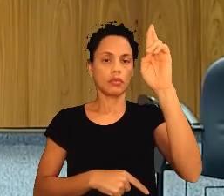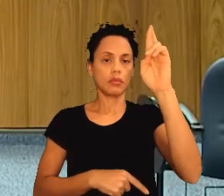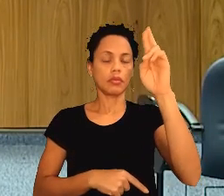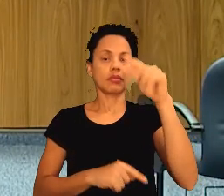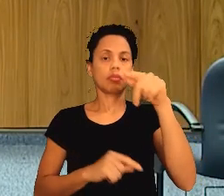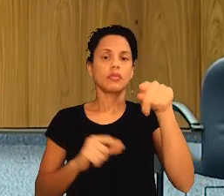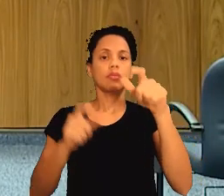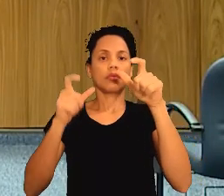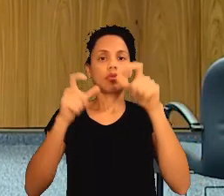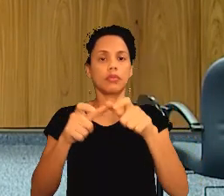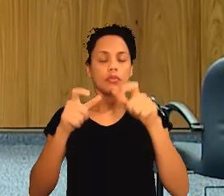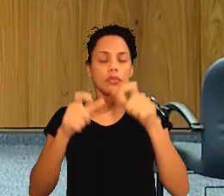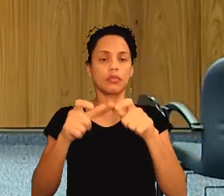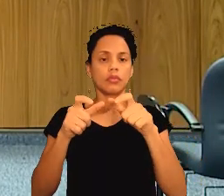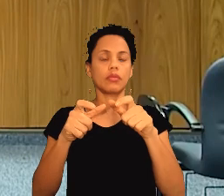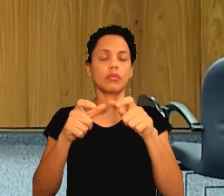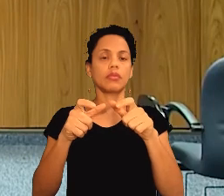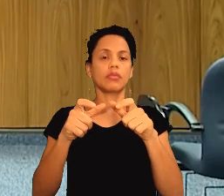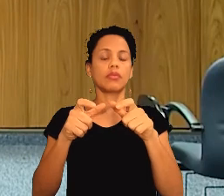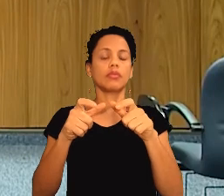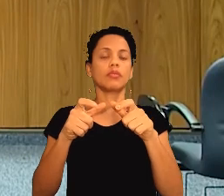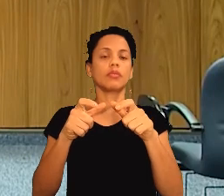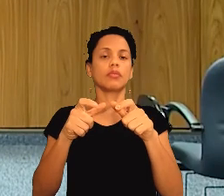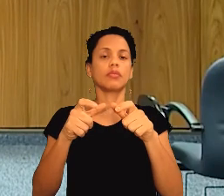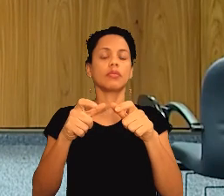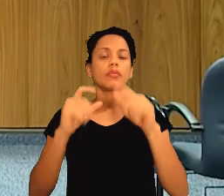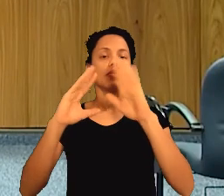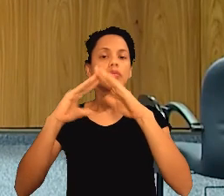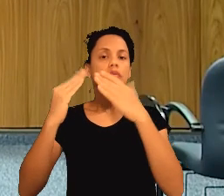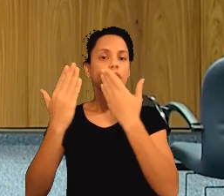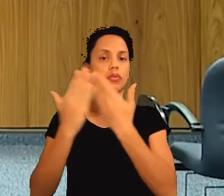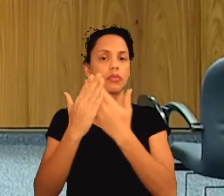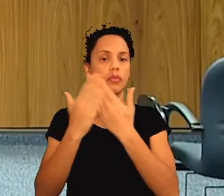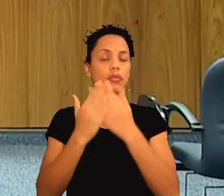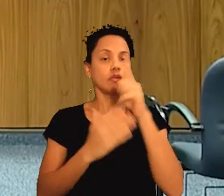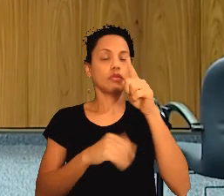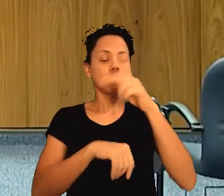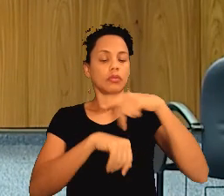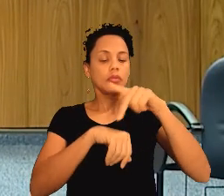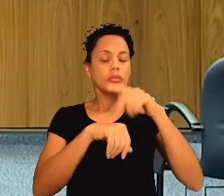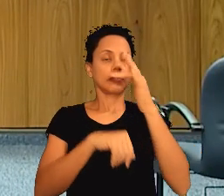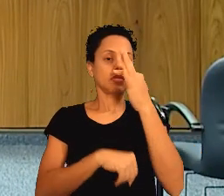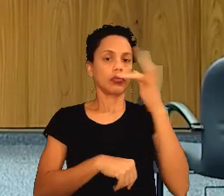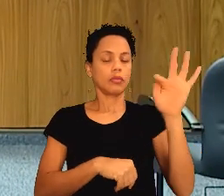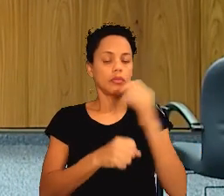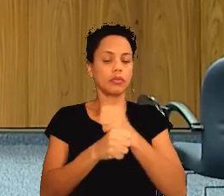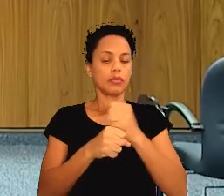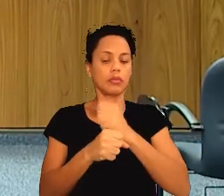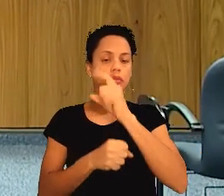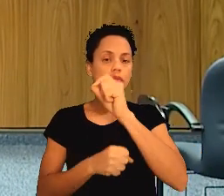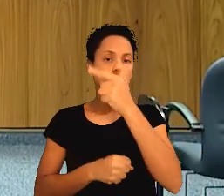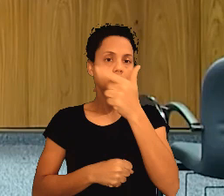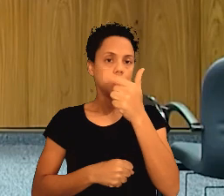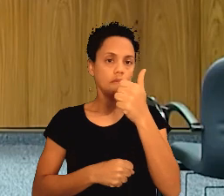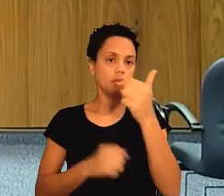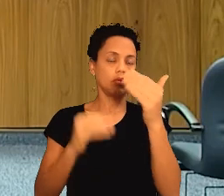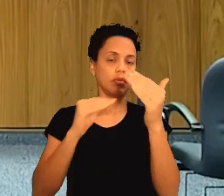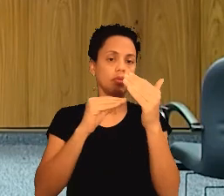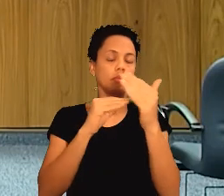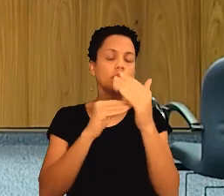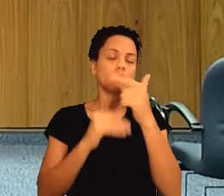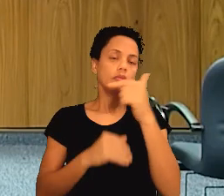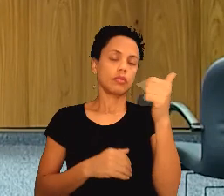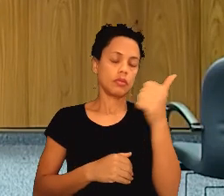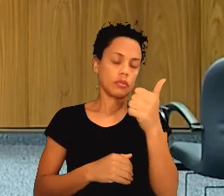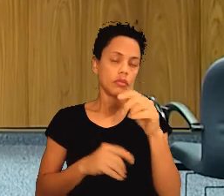cátedra Savoir contre Pauvreté, no Collège de France, 2011-2012, é membro da